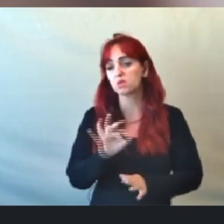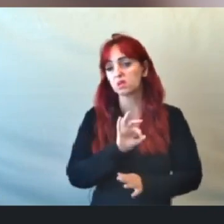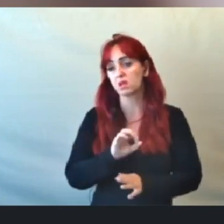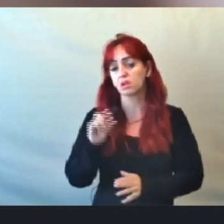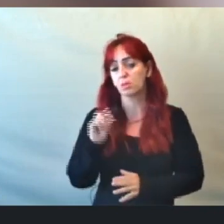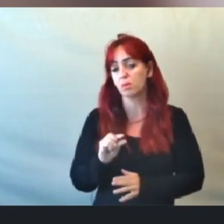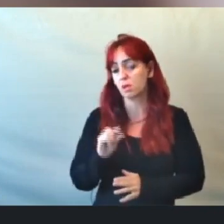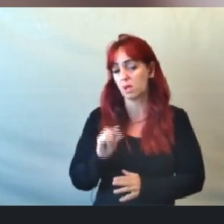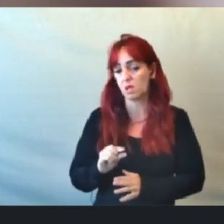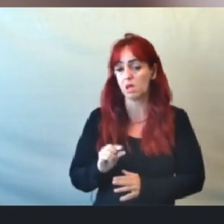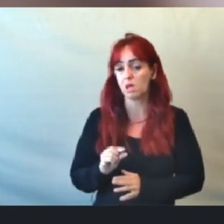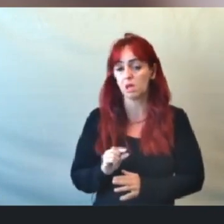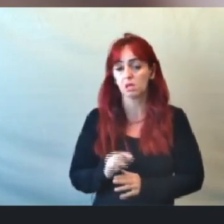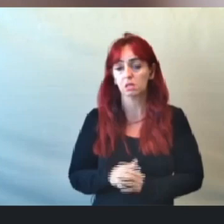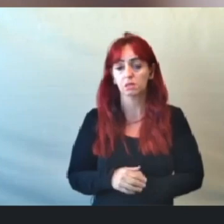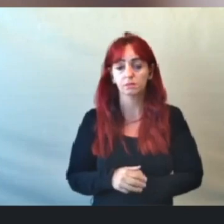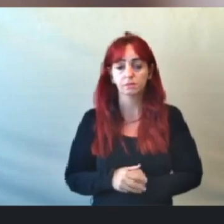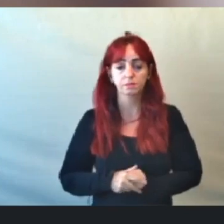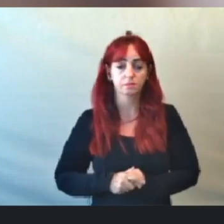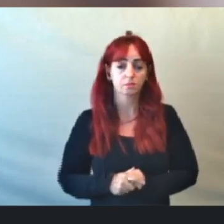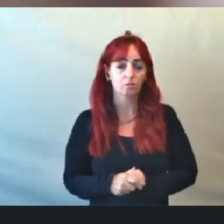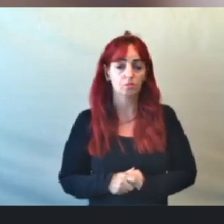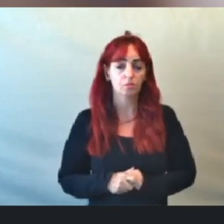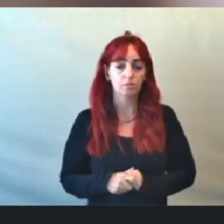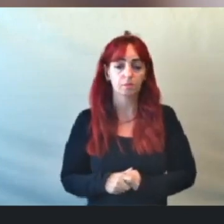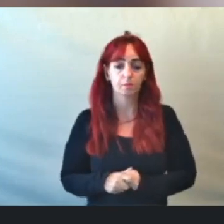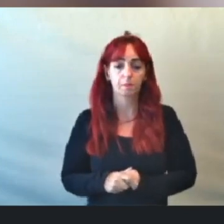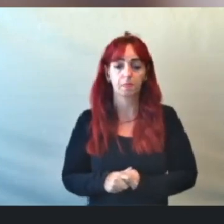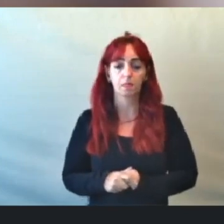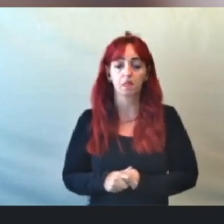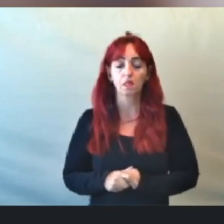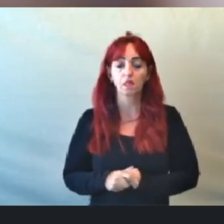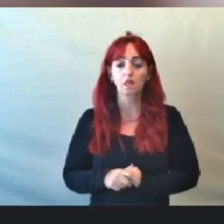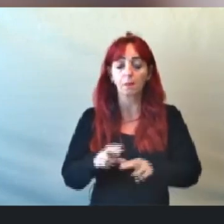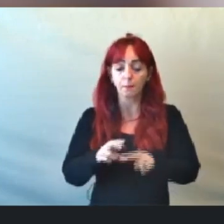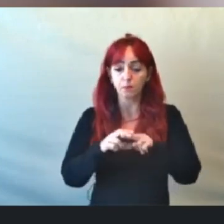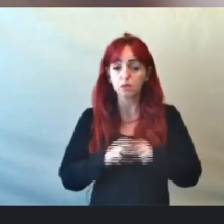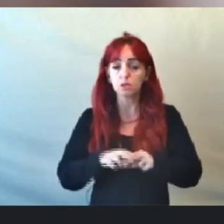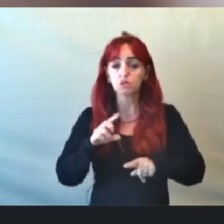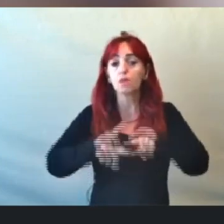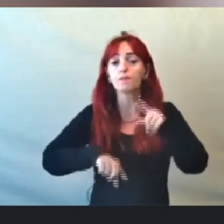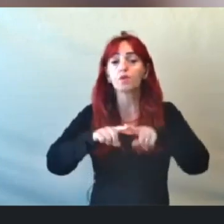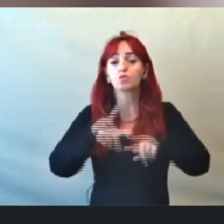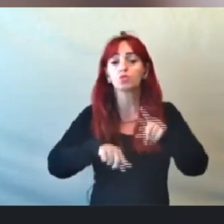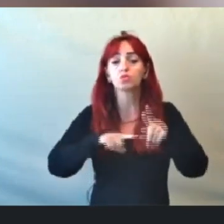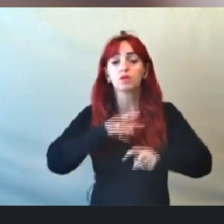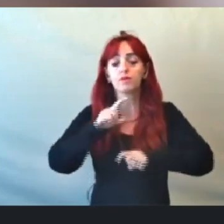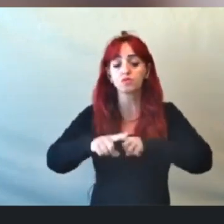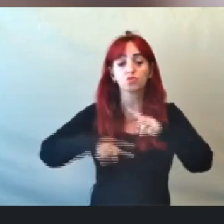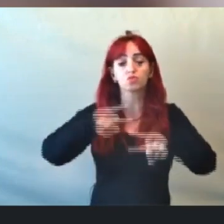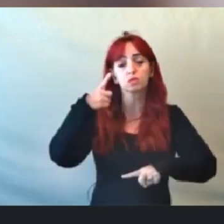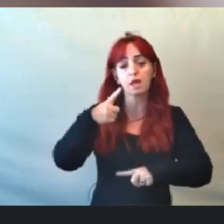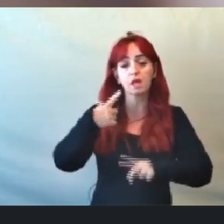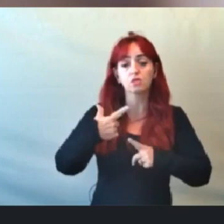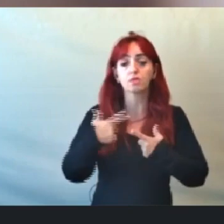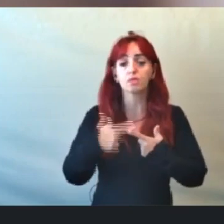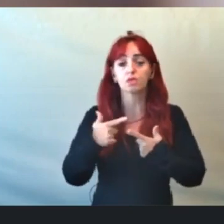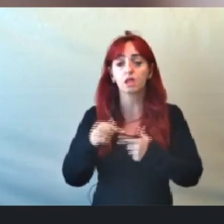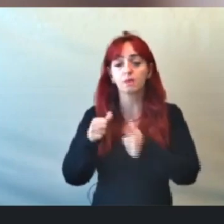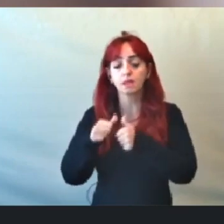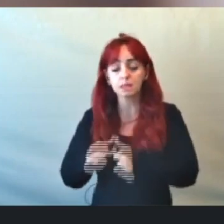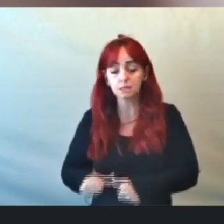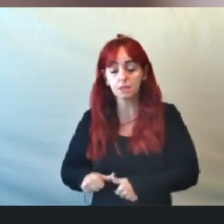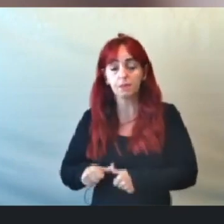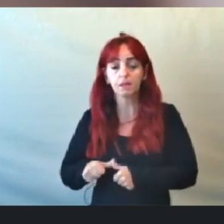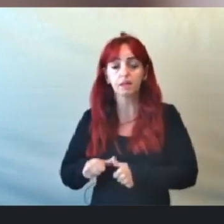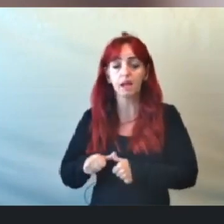estável. Por isso que o produto teve tanto sucesso, por causa da estabilidade dessa reação, né? Então,